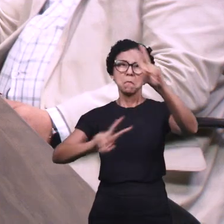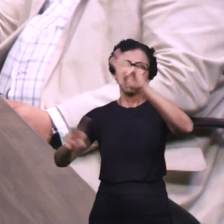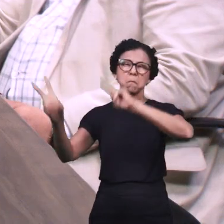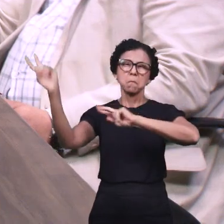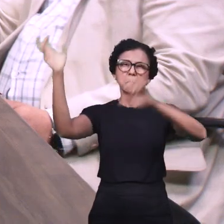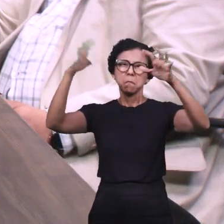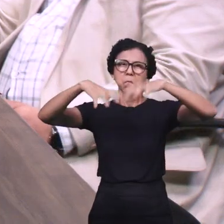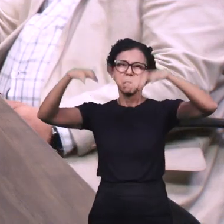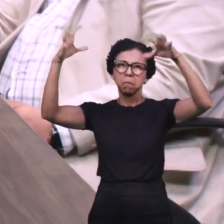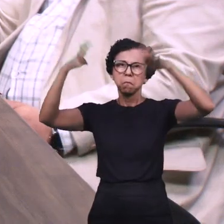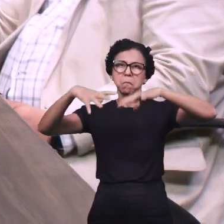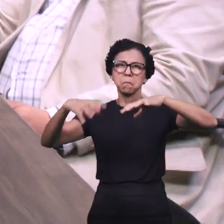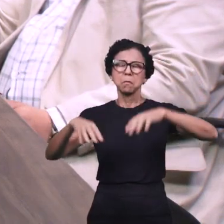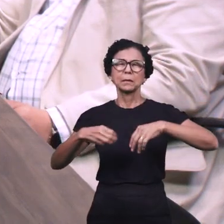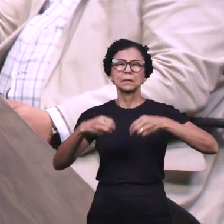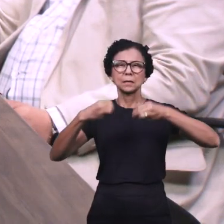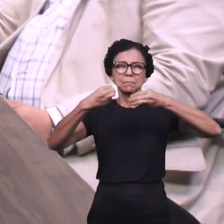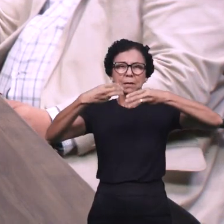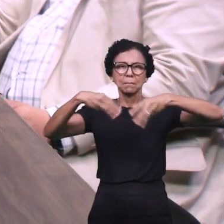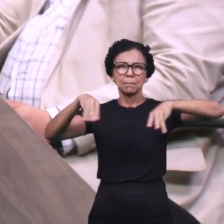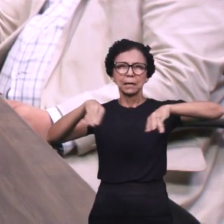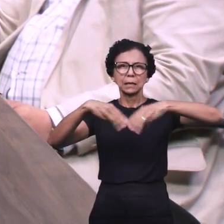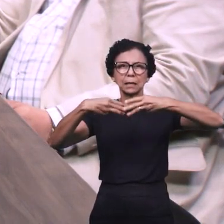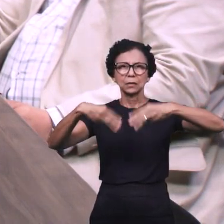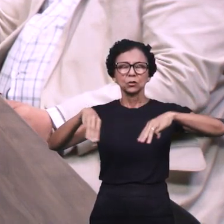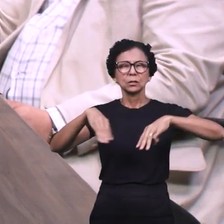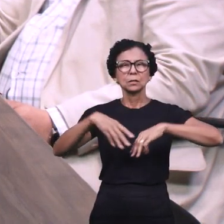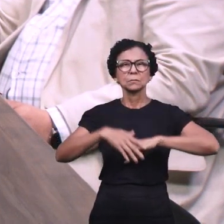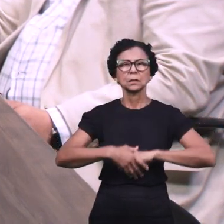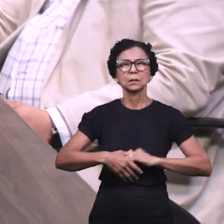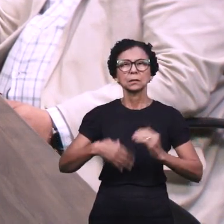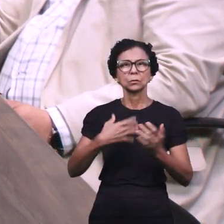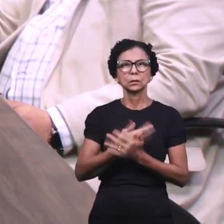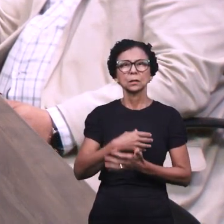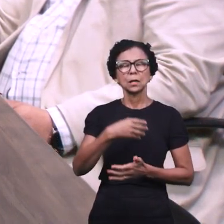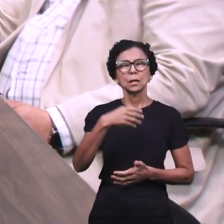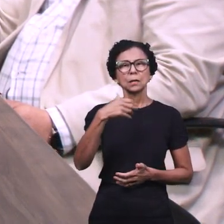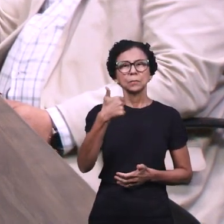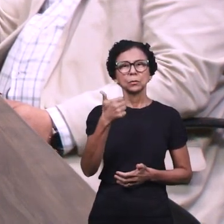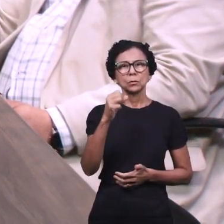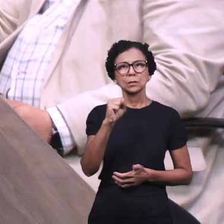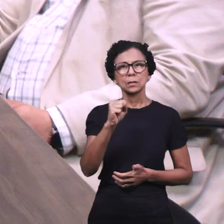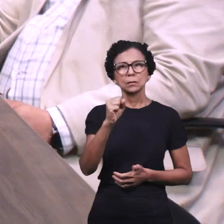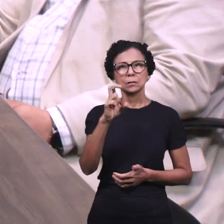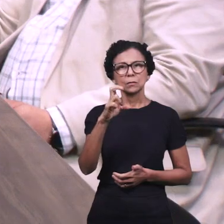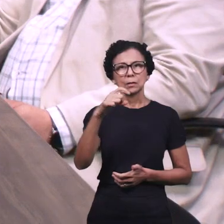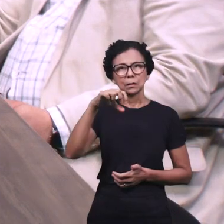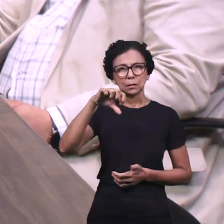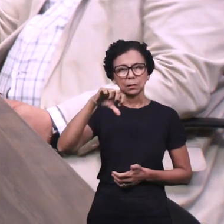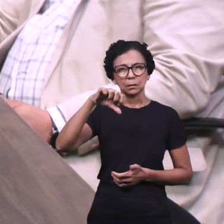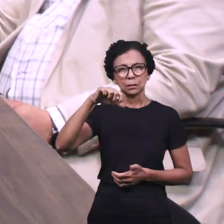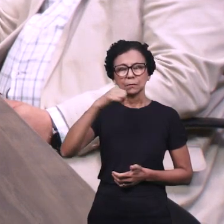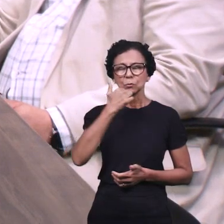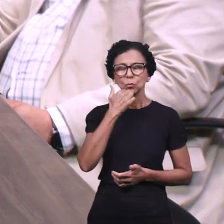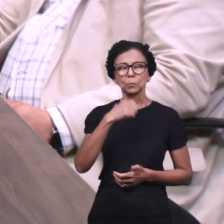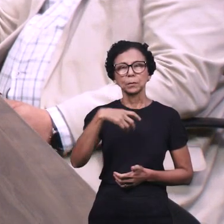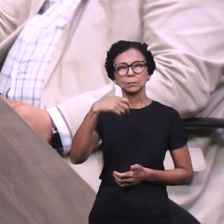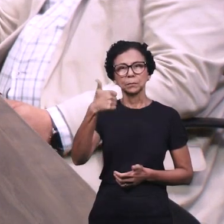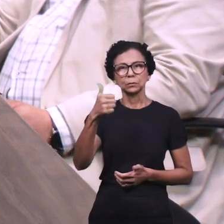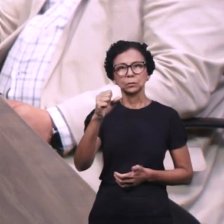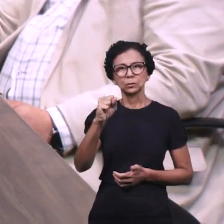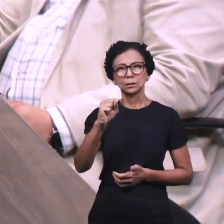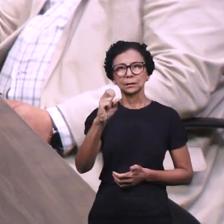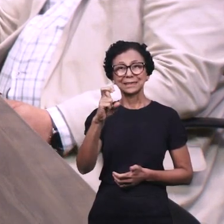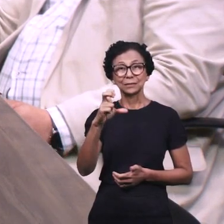eletromagnéticas, principalmente essa que aconteceu no ano de 1859, que gerou graves problemas,